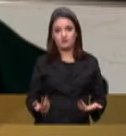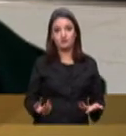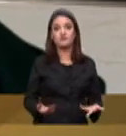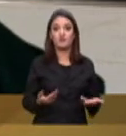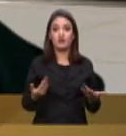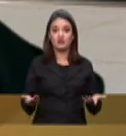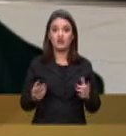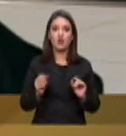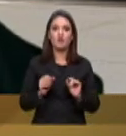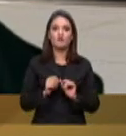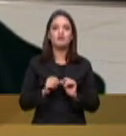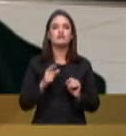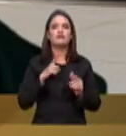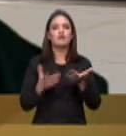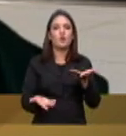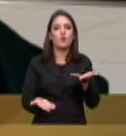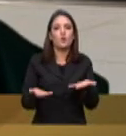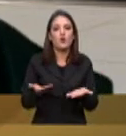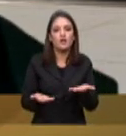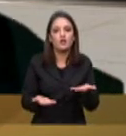A promoção do equilíbrio